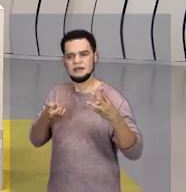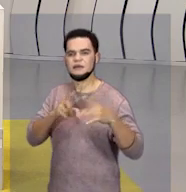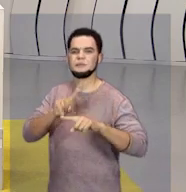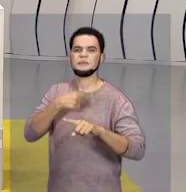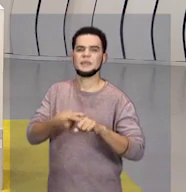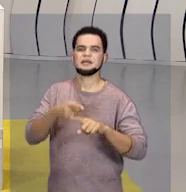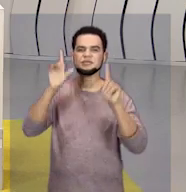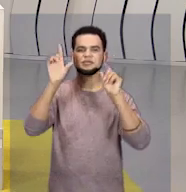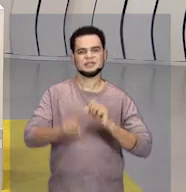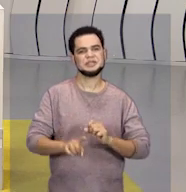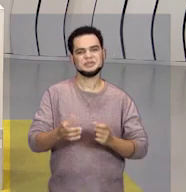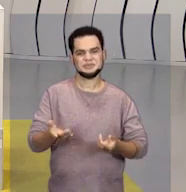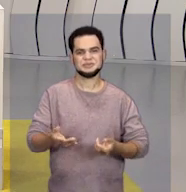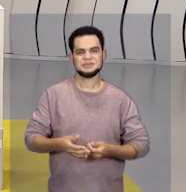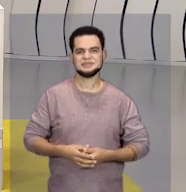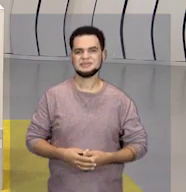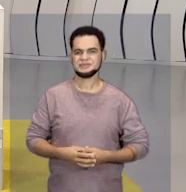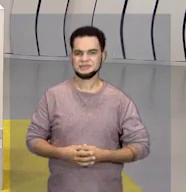melhor.